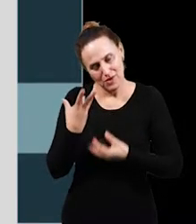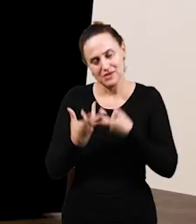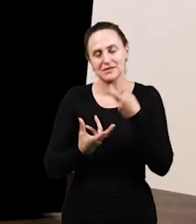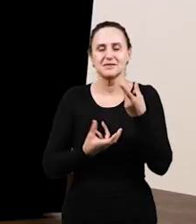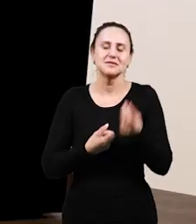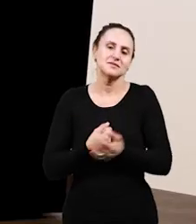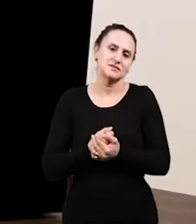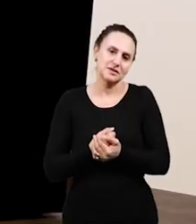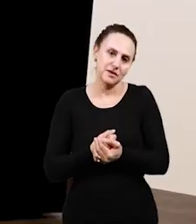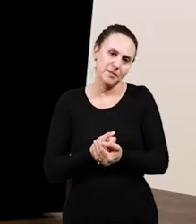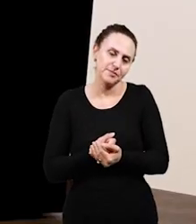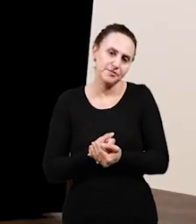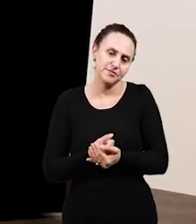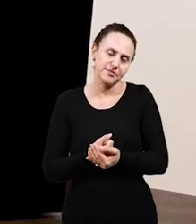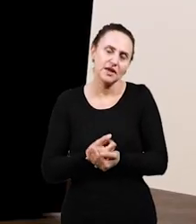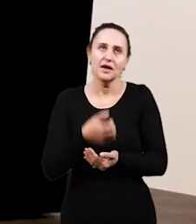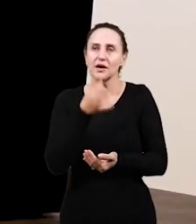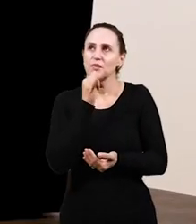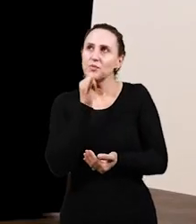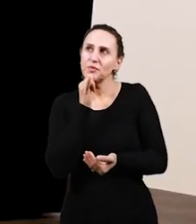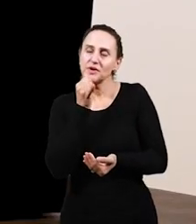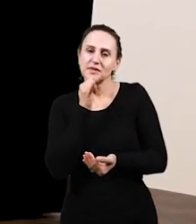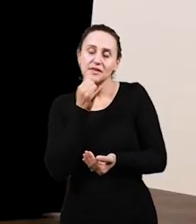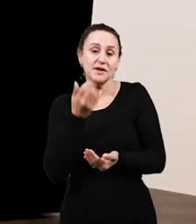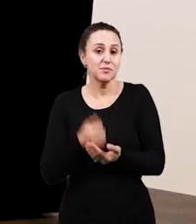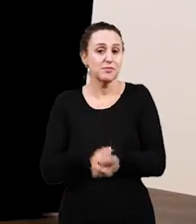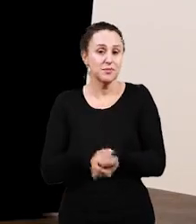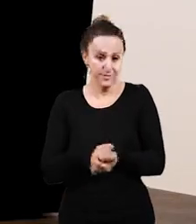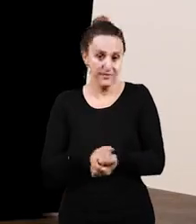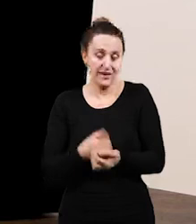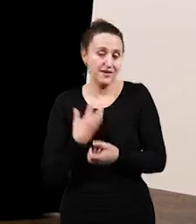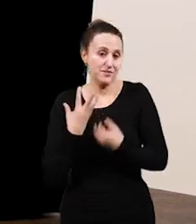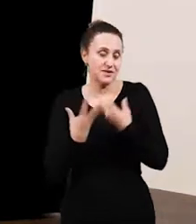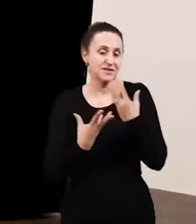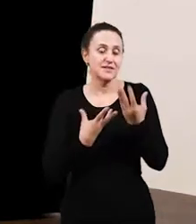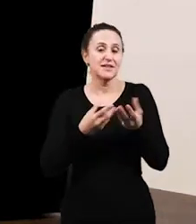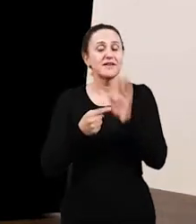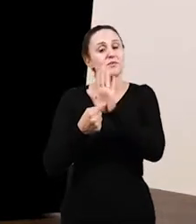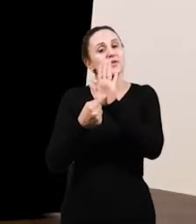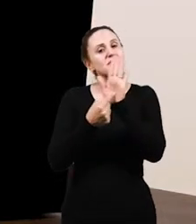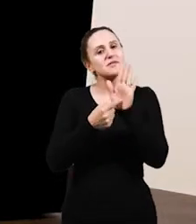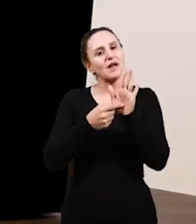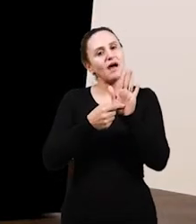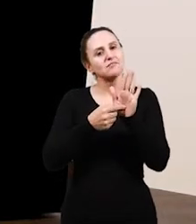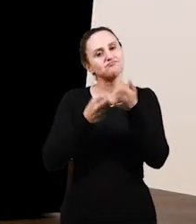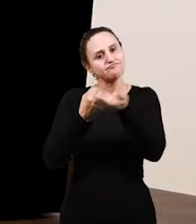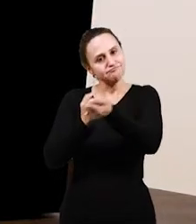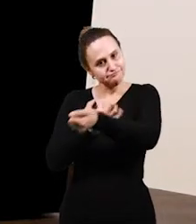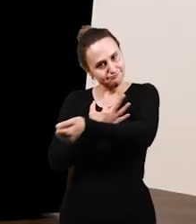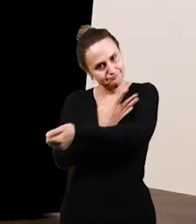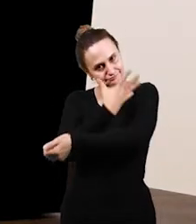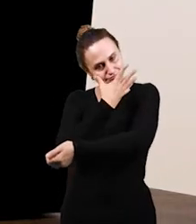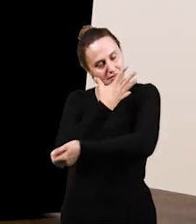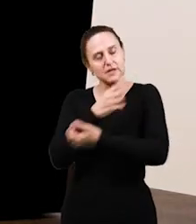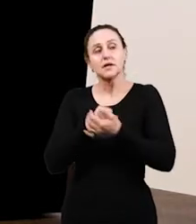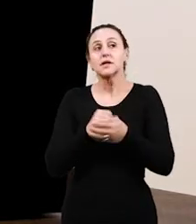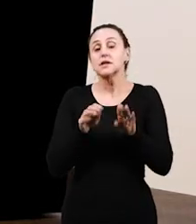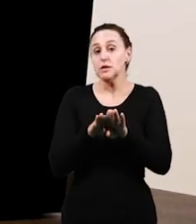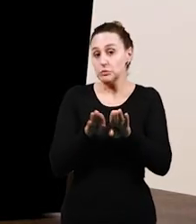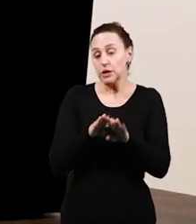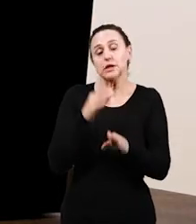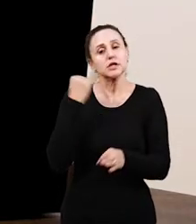relação ao que fala então é por exemplo é o caso da poesia como eu falei para vocês uma coisa